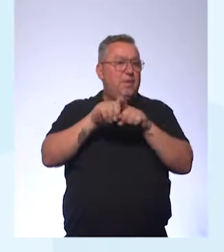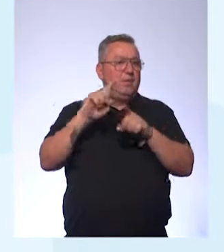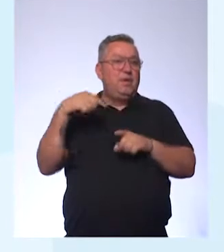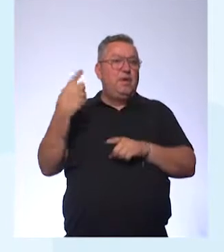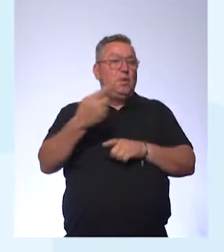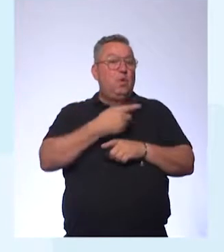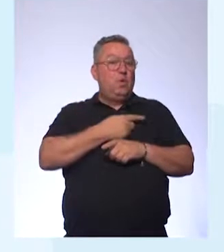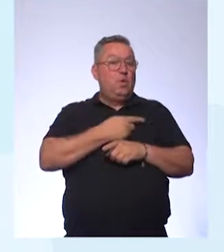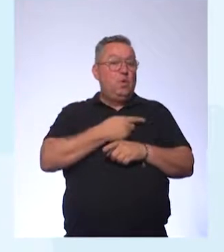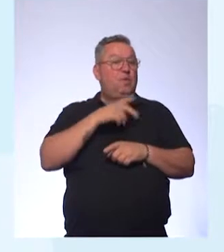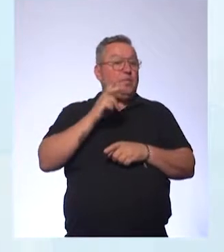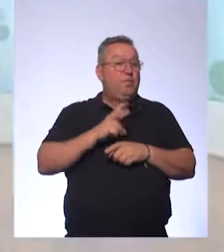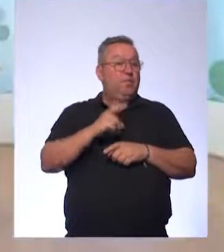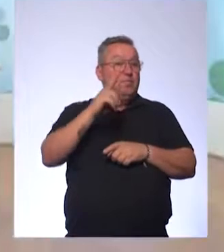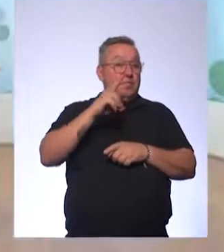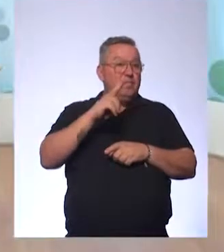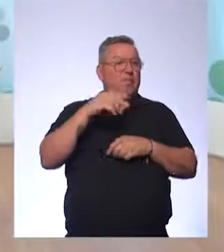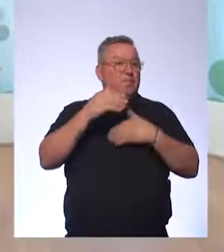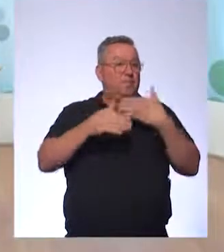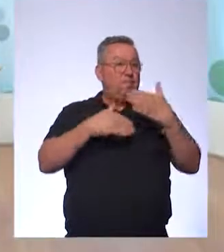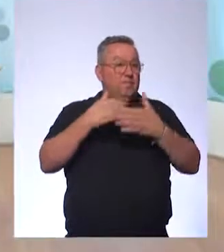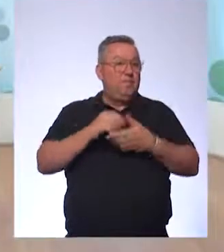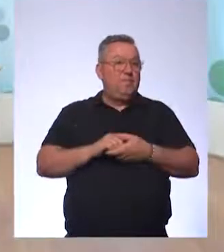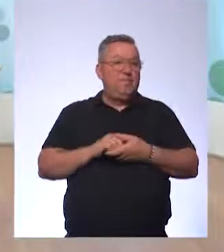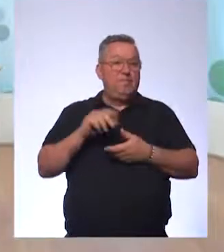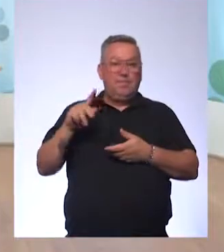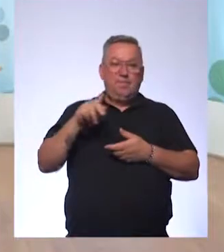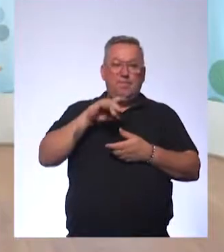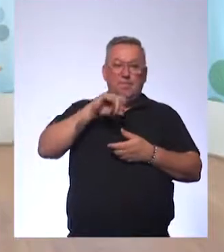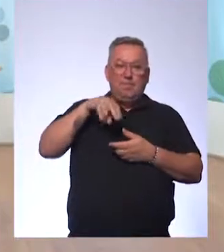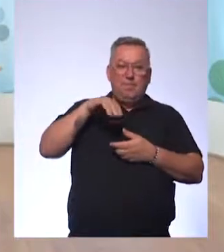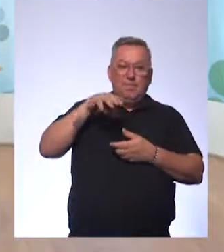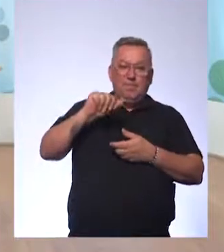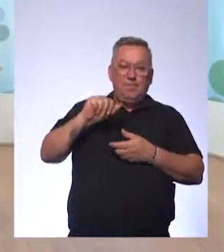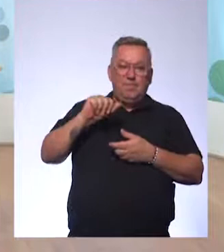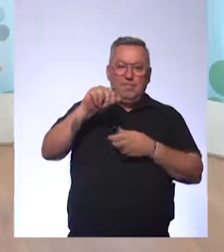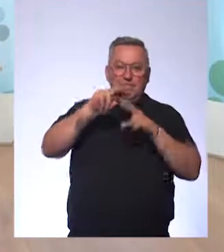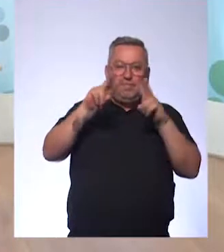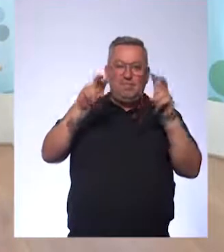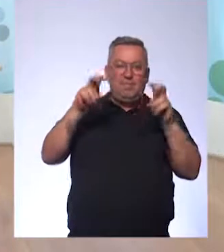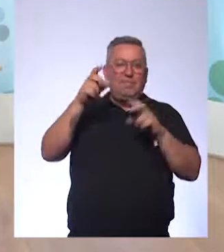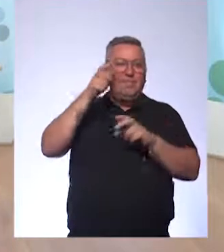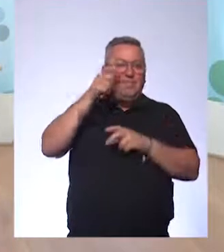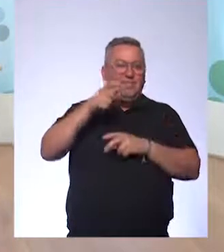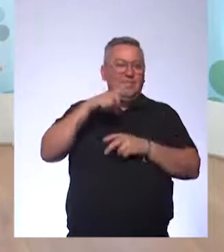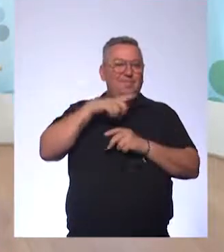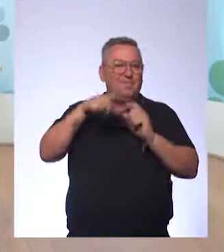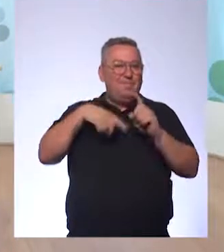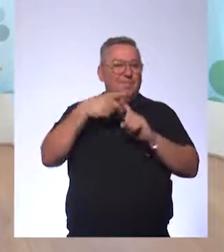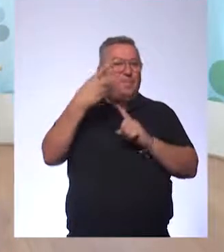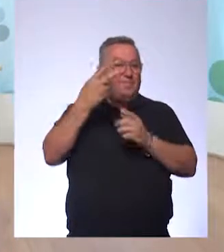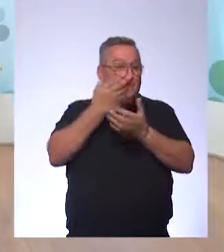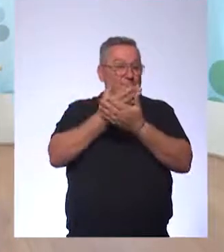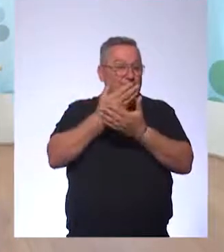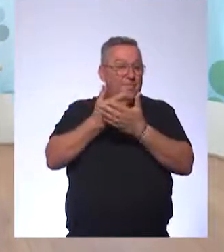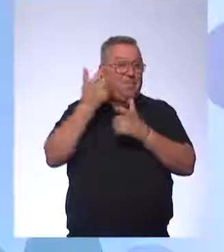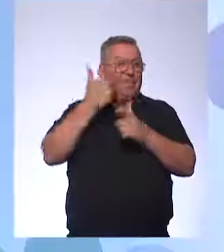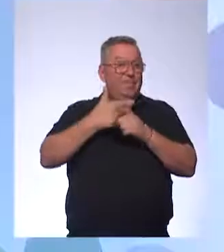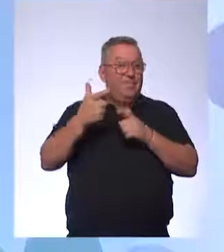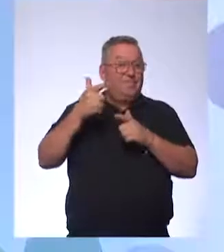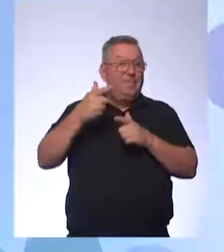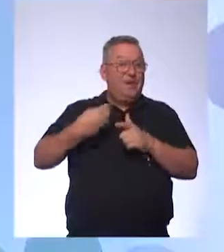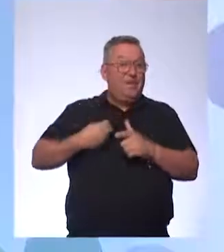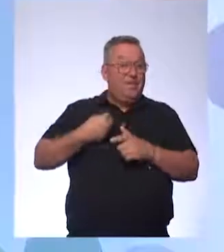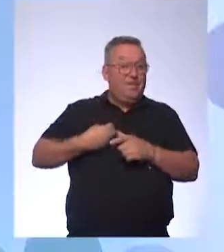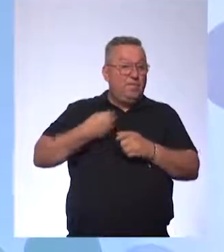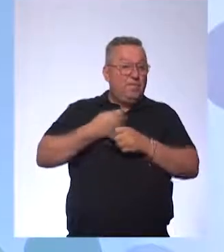nós continuarmos a desenvolver. Professora Janaína, tema muito interessante. Teremos ainda uma segunda aula sobre vida e resistência